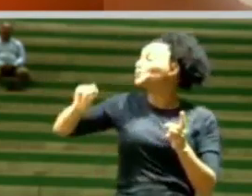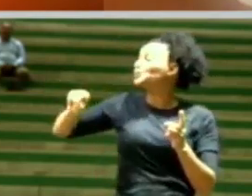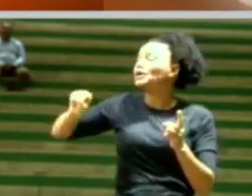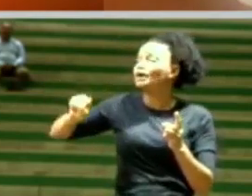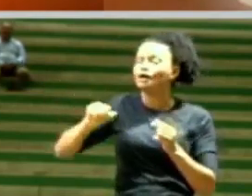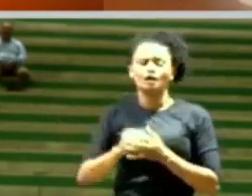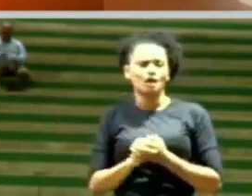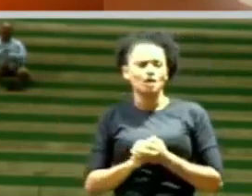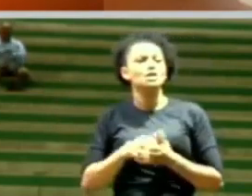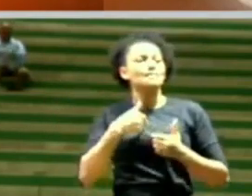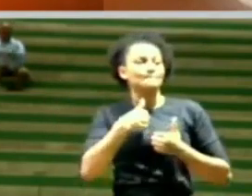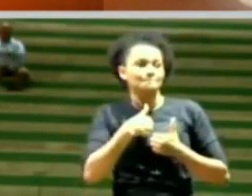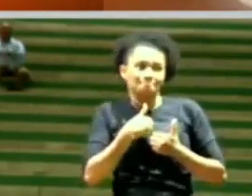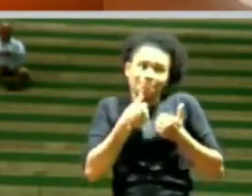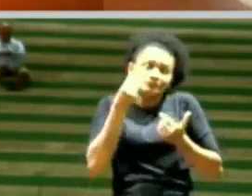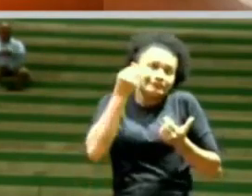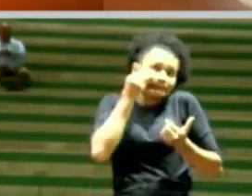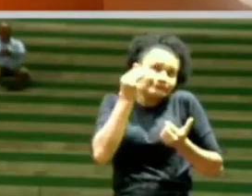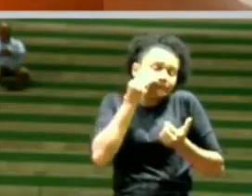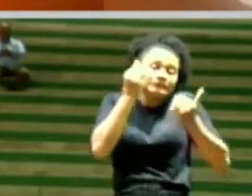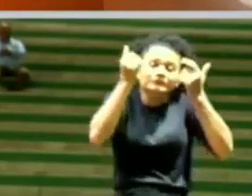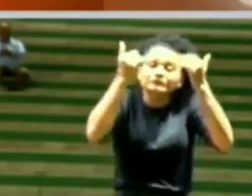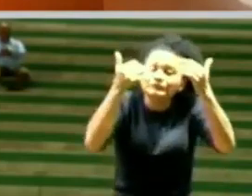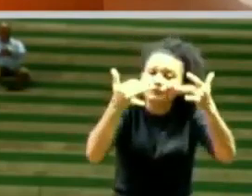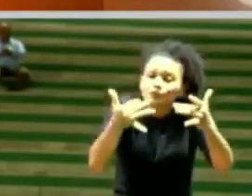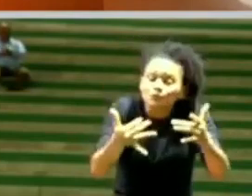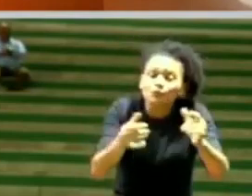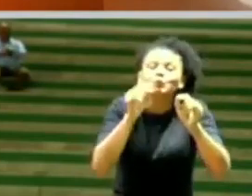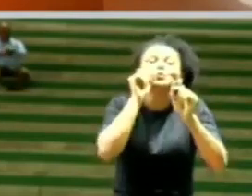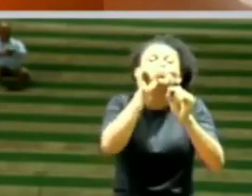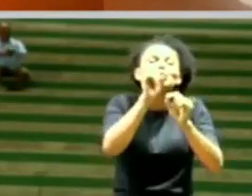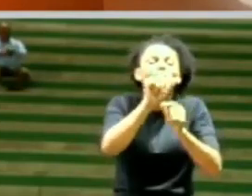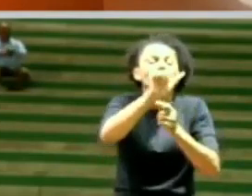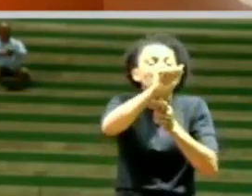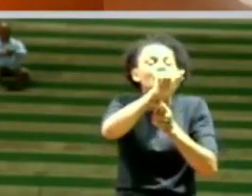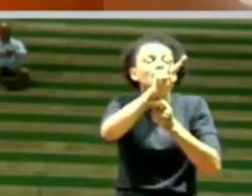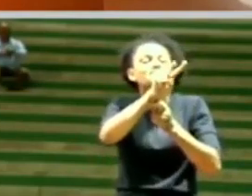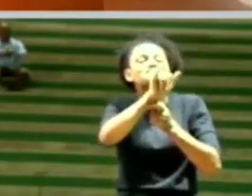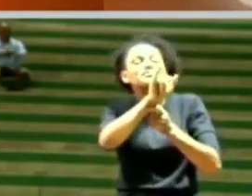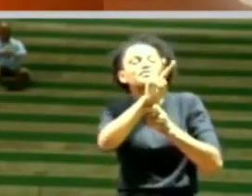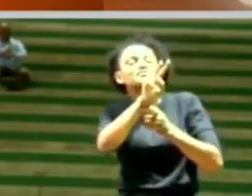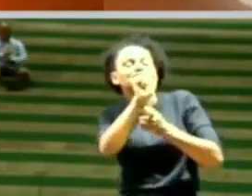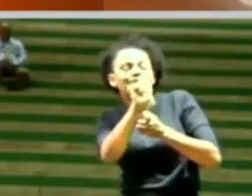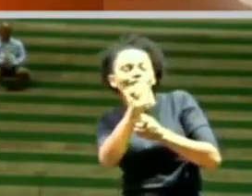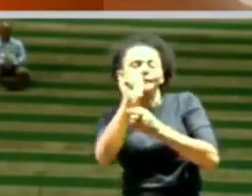Então, para eu dizer, ou pelo menos tentar dizer, o que é avivamento,